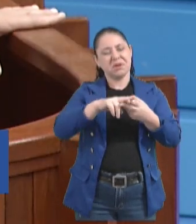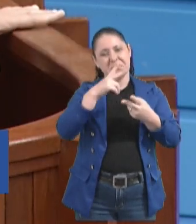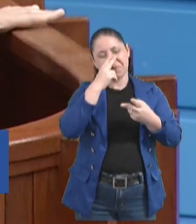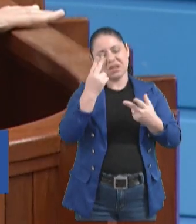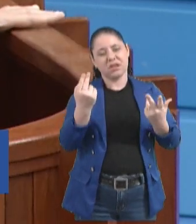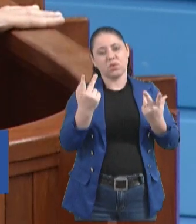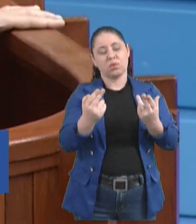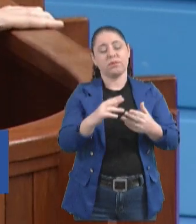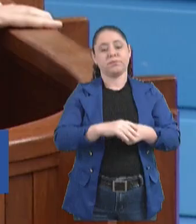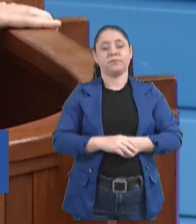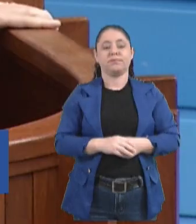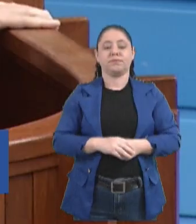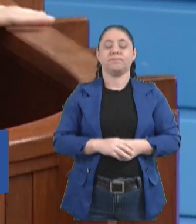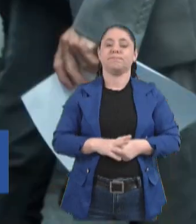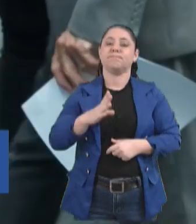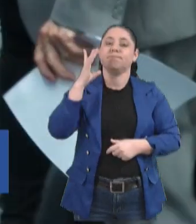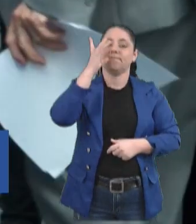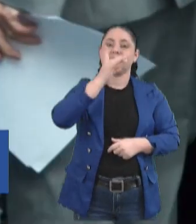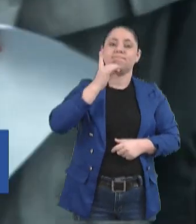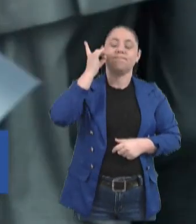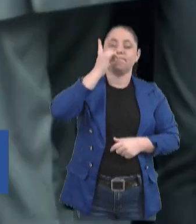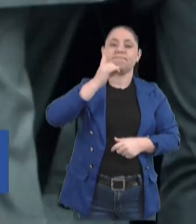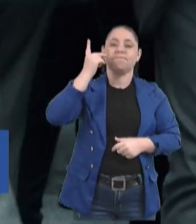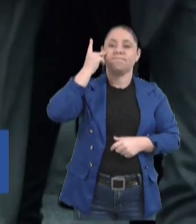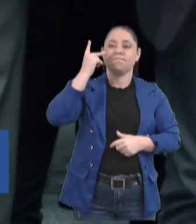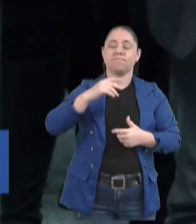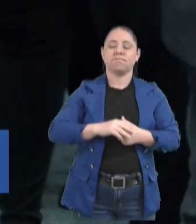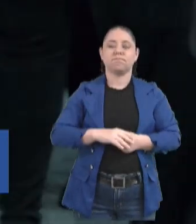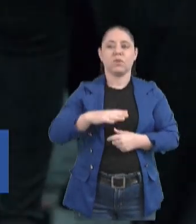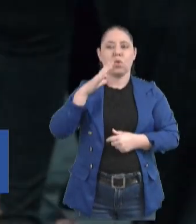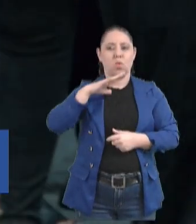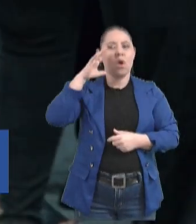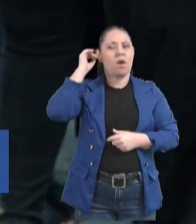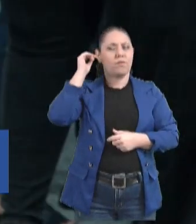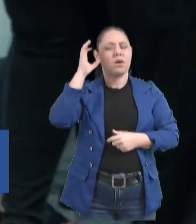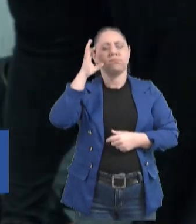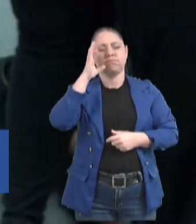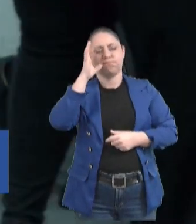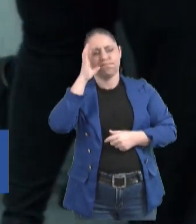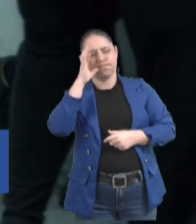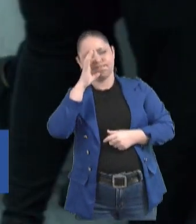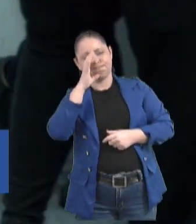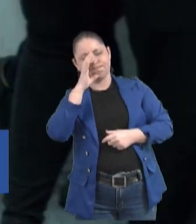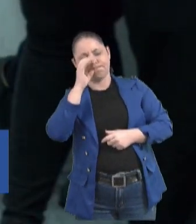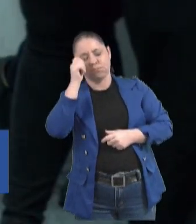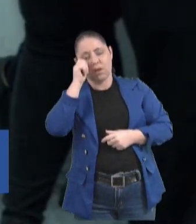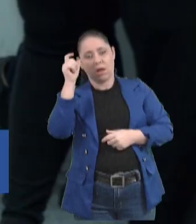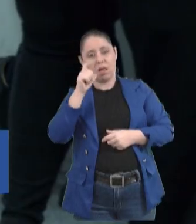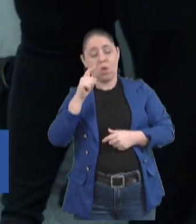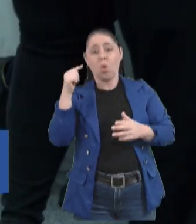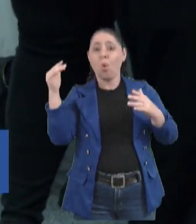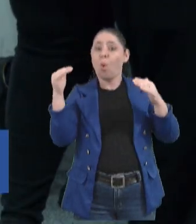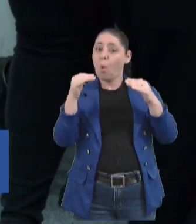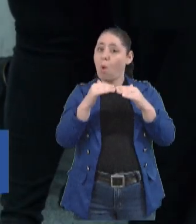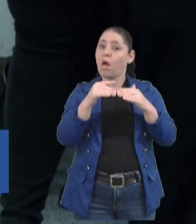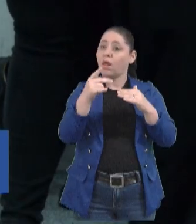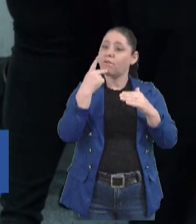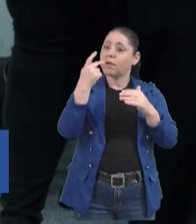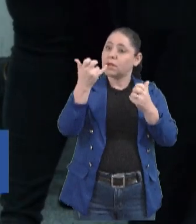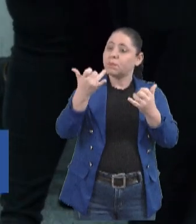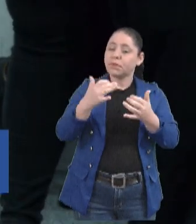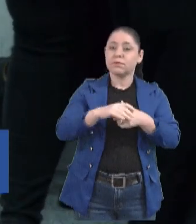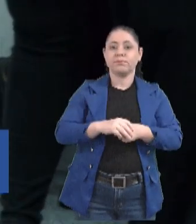parte de Vossa Excelência. Deputado Pedro Kemp, eu ouço com muita atenção a fala de Vossa Excelência e concordo plenamente,